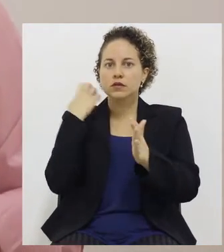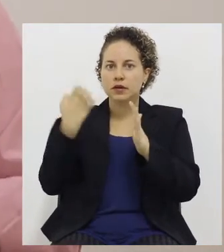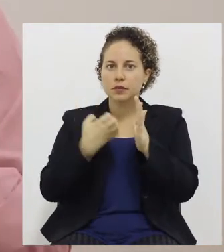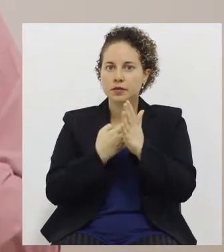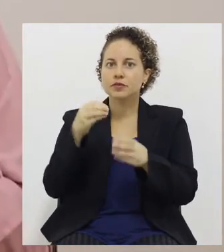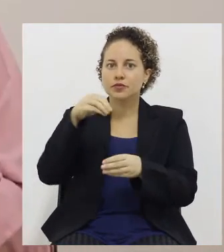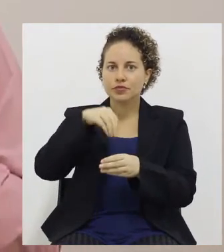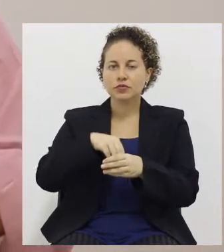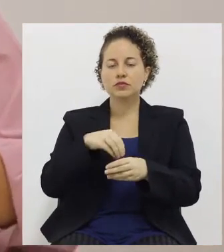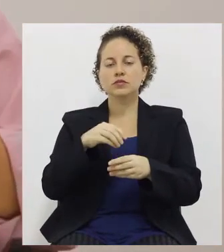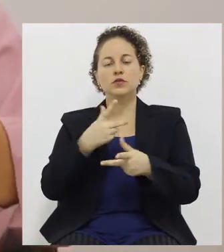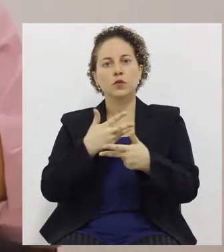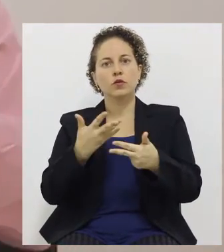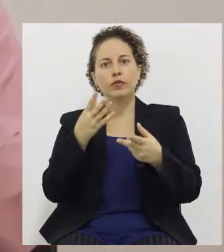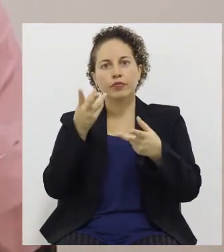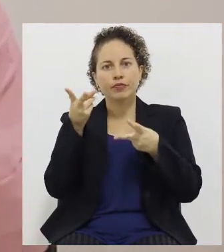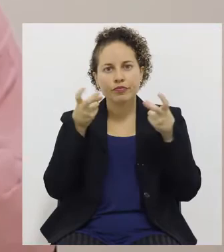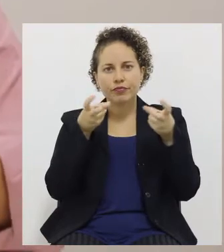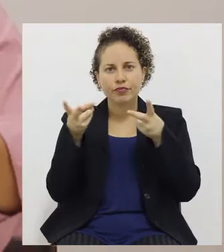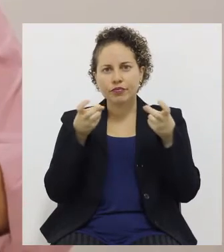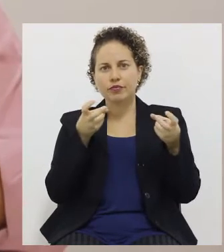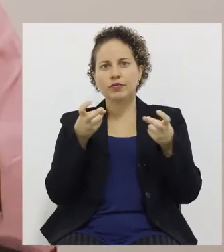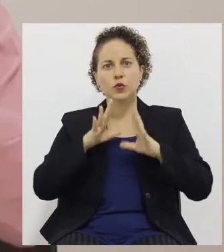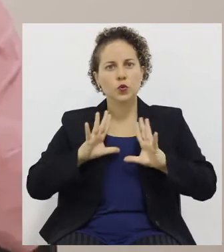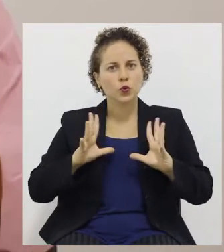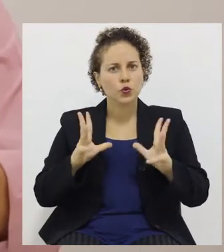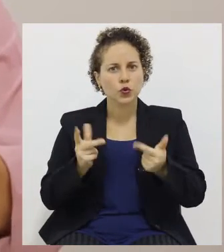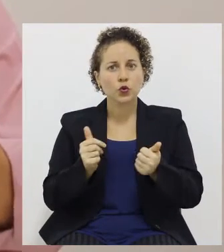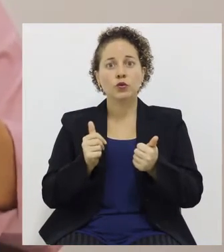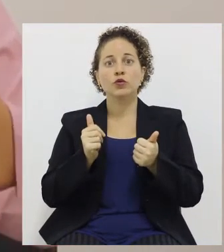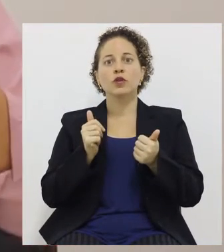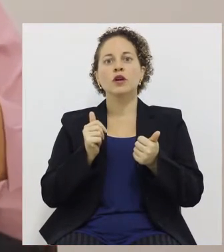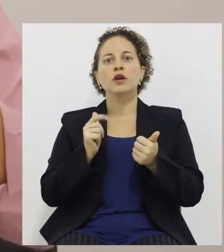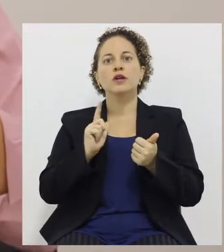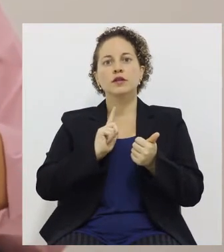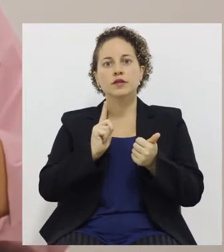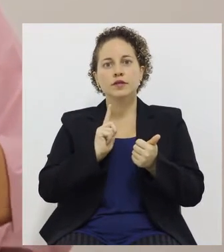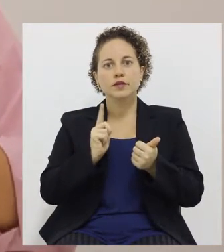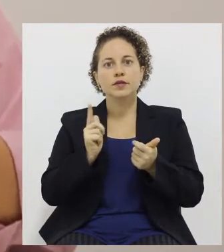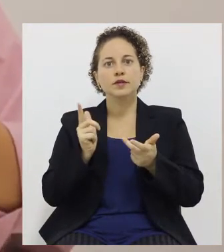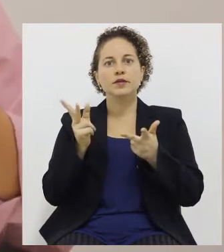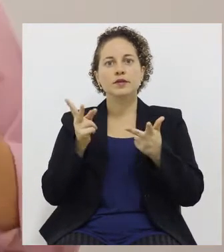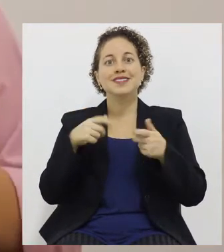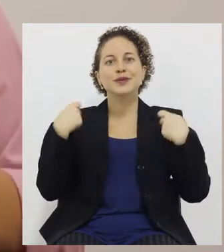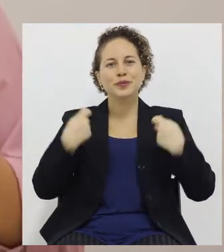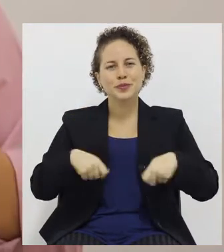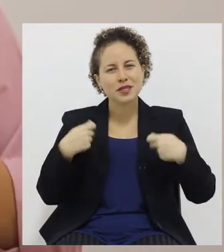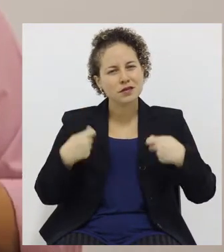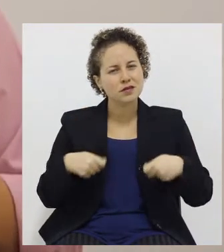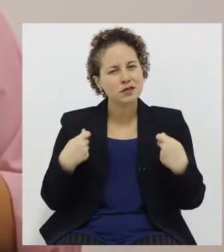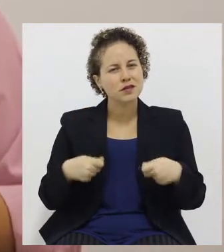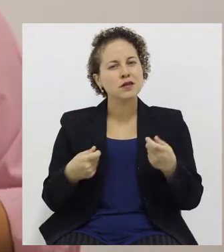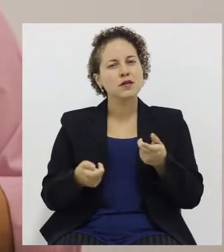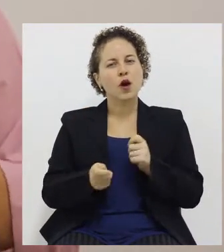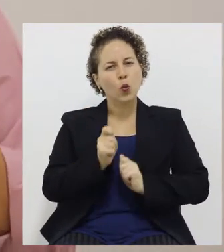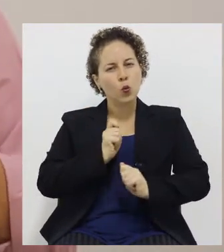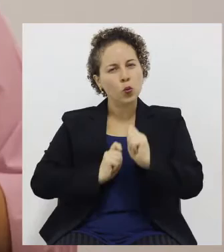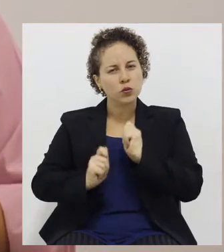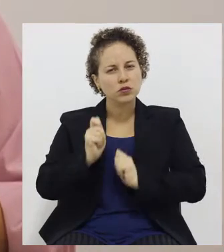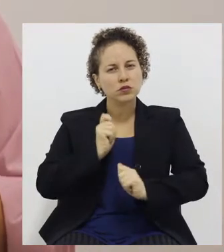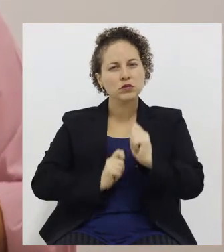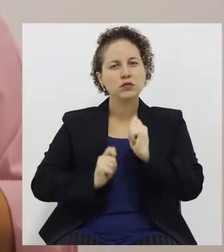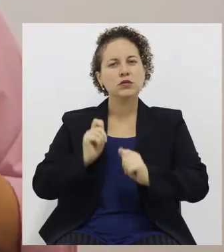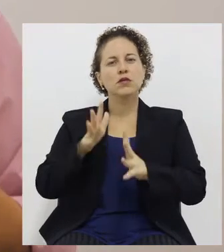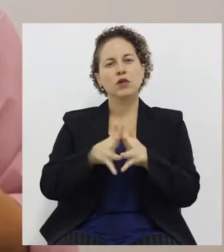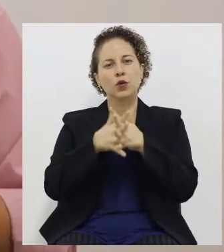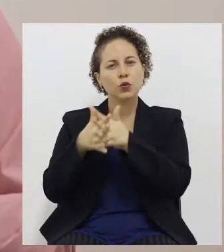empresas e isso são coisas que a gente pode perceber, atitudes que a gente pode perceber e que podem lembrar a gente que a gente precisa administrar melhor o